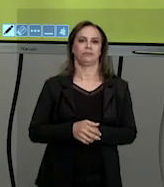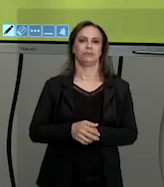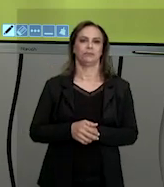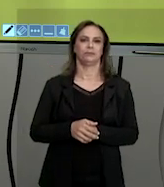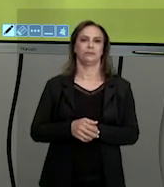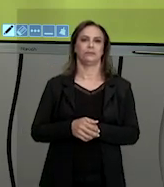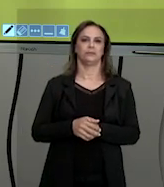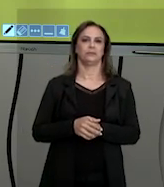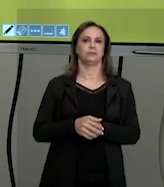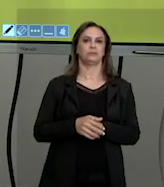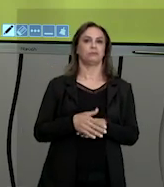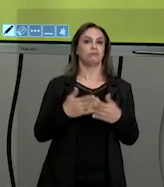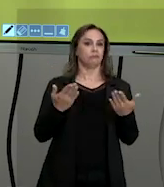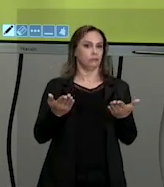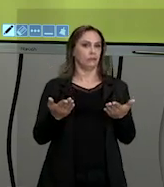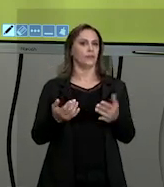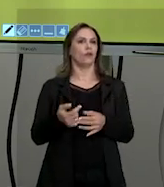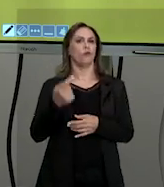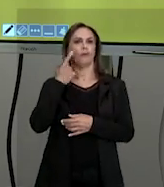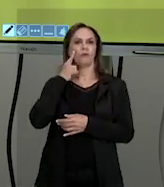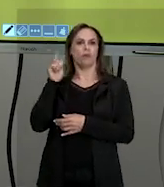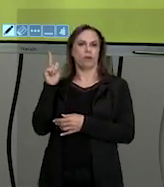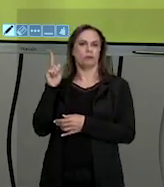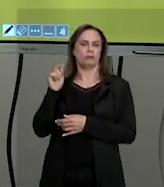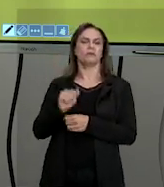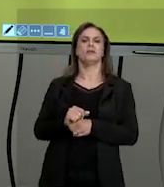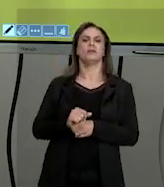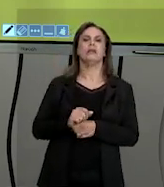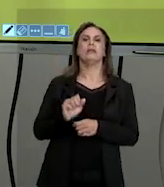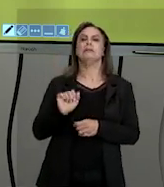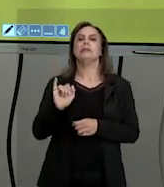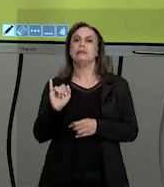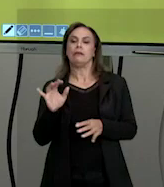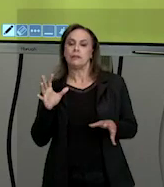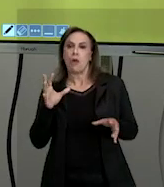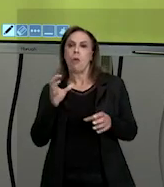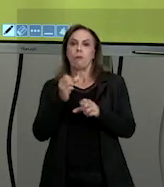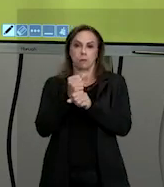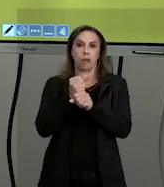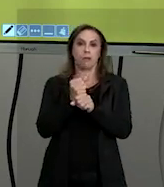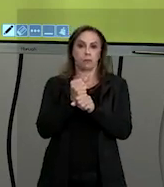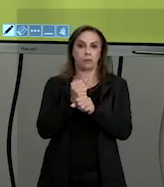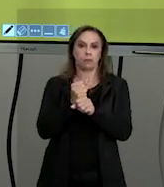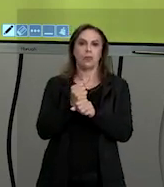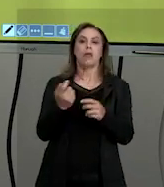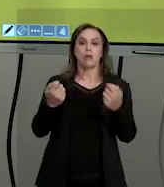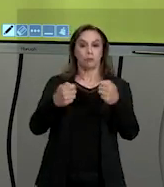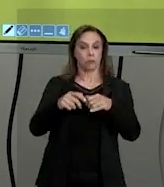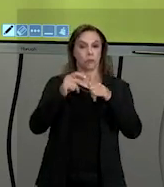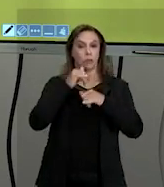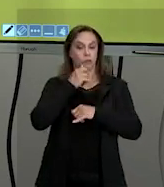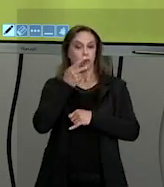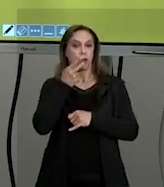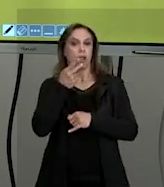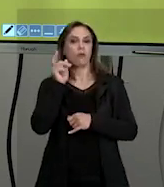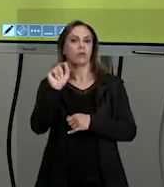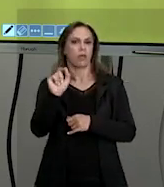Bem, fazendo uma regrinha básica de 3, né, dá para se dizer que é maior o risco, né, de morrer por Covid do